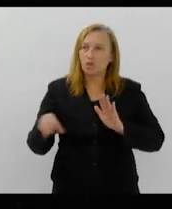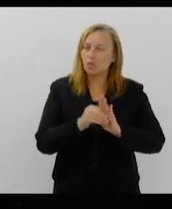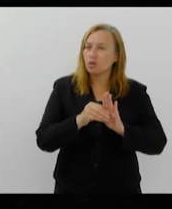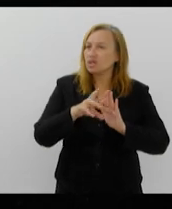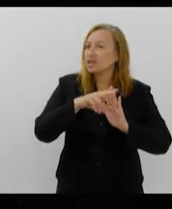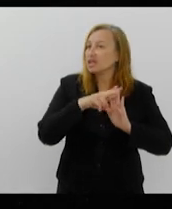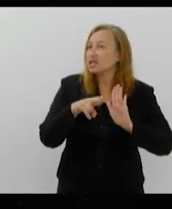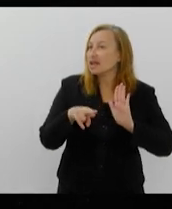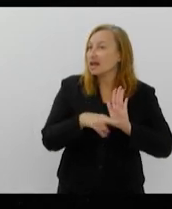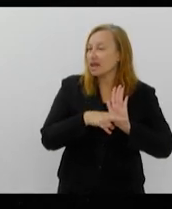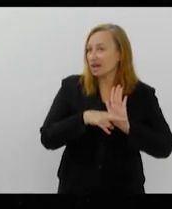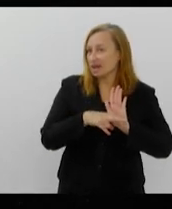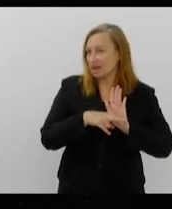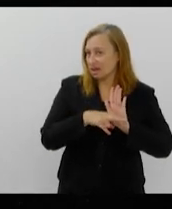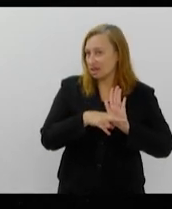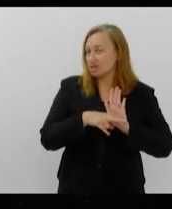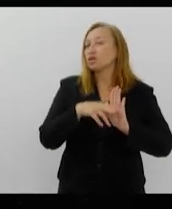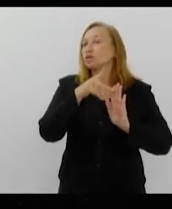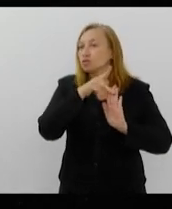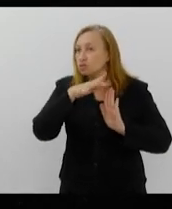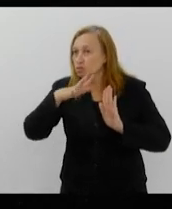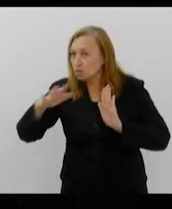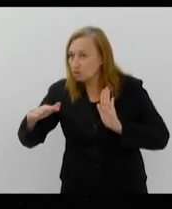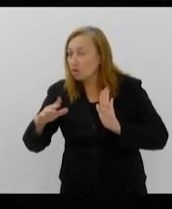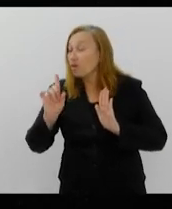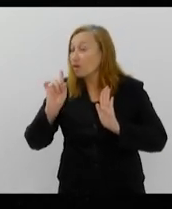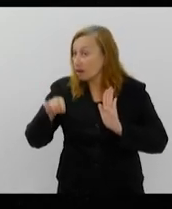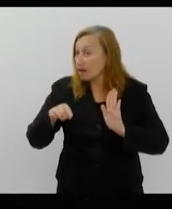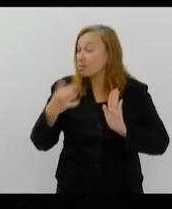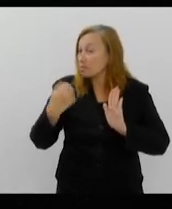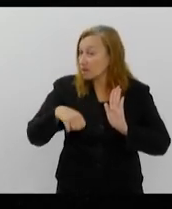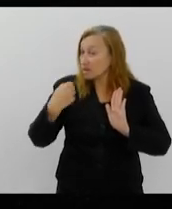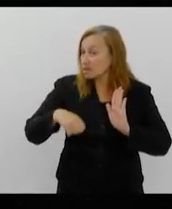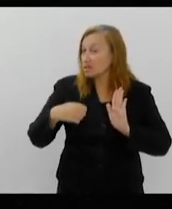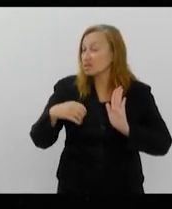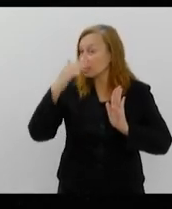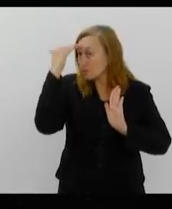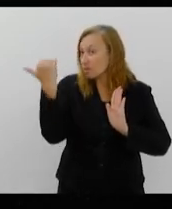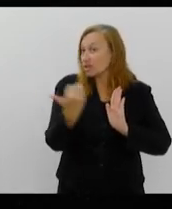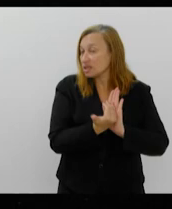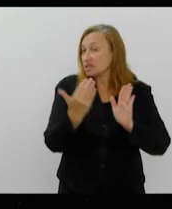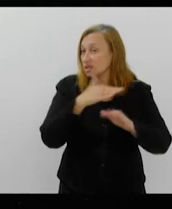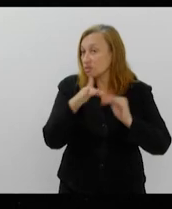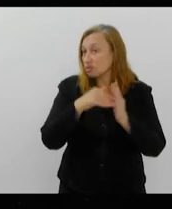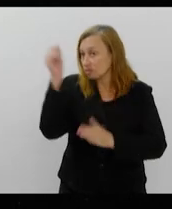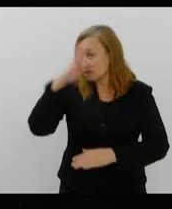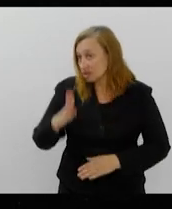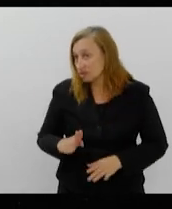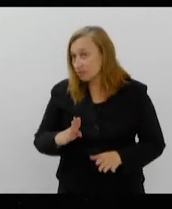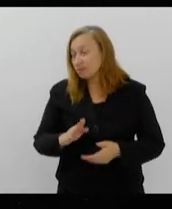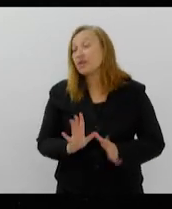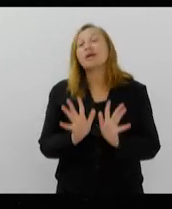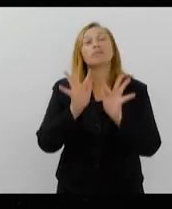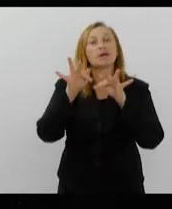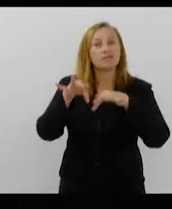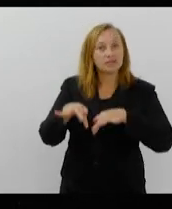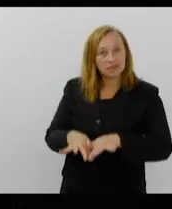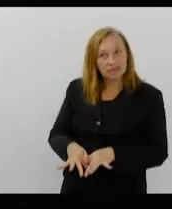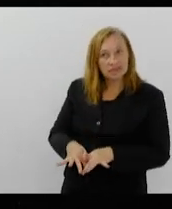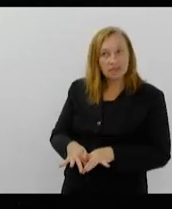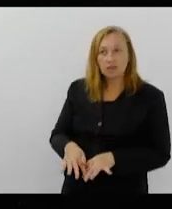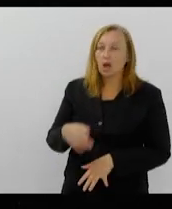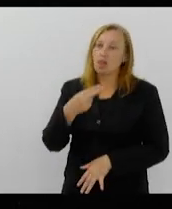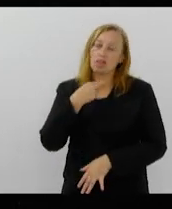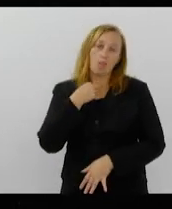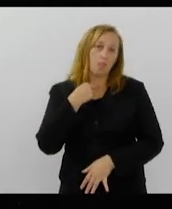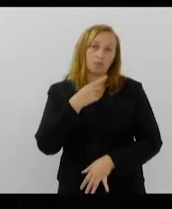nos procedimentos e nos protocolos, né, que devem ser adotados em todo o Brasil. E, para terminar, eu não